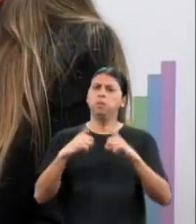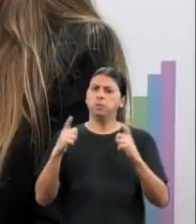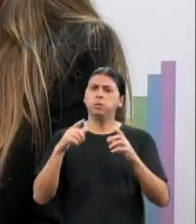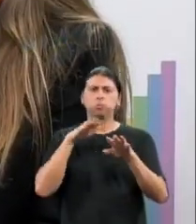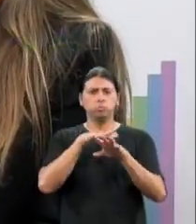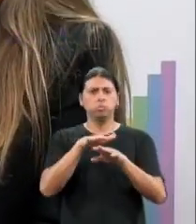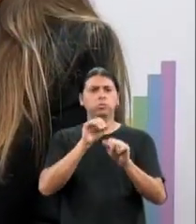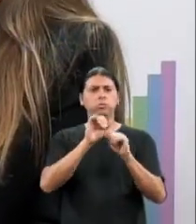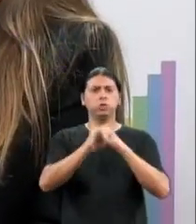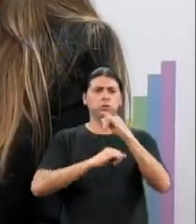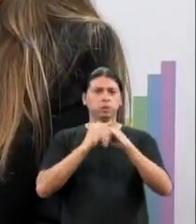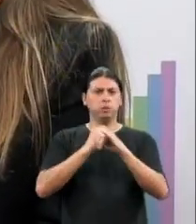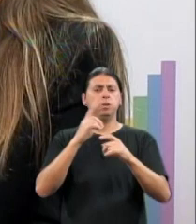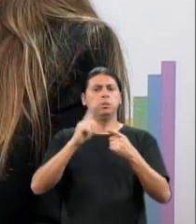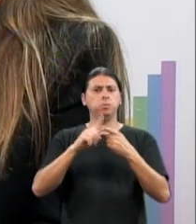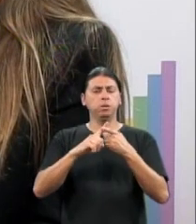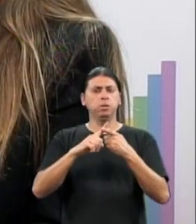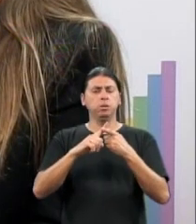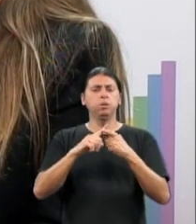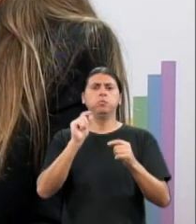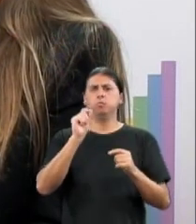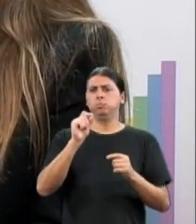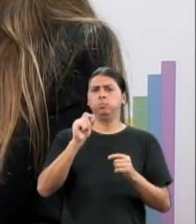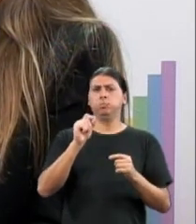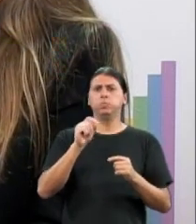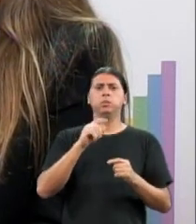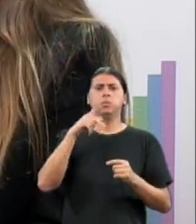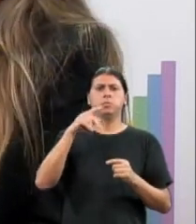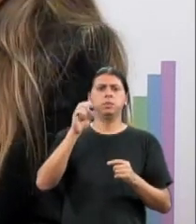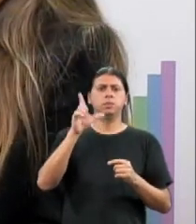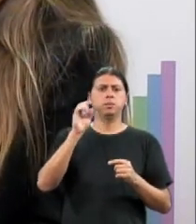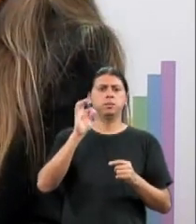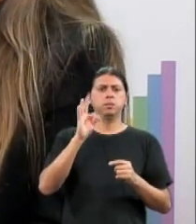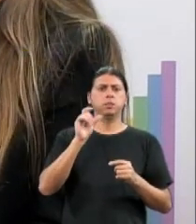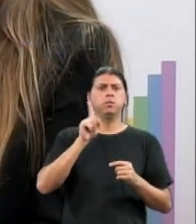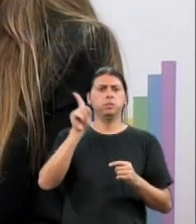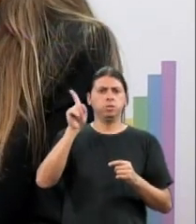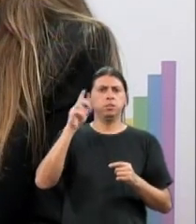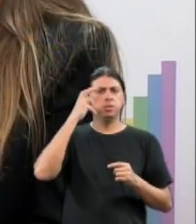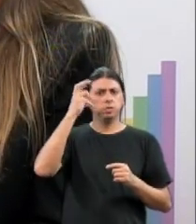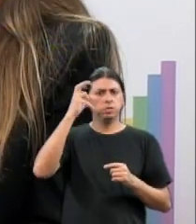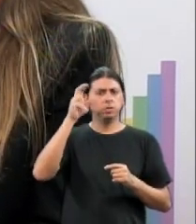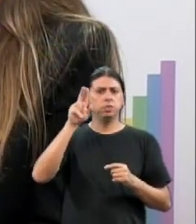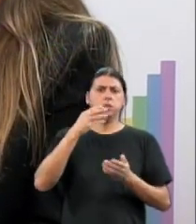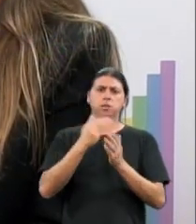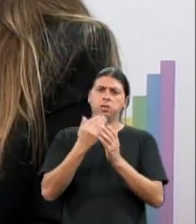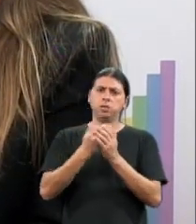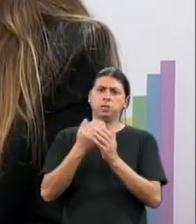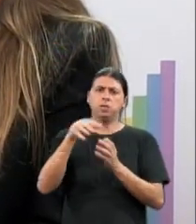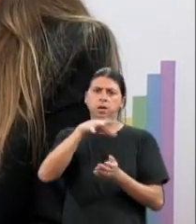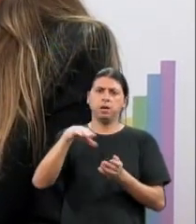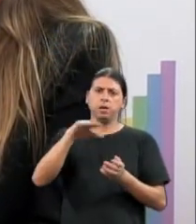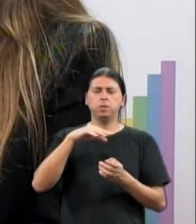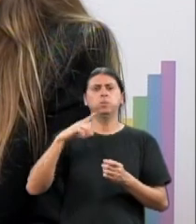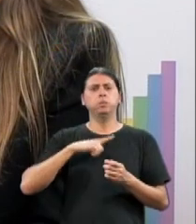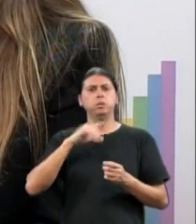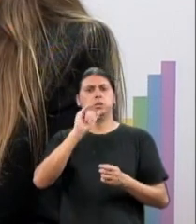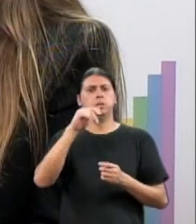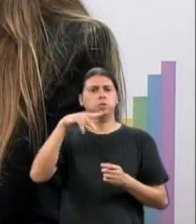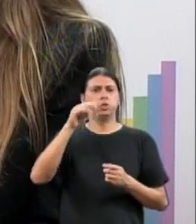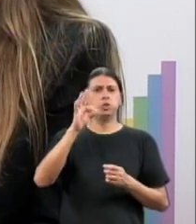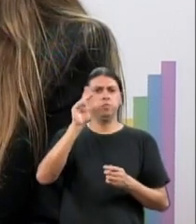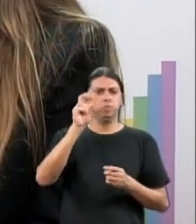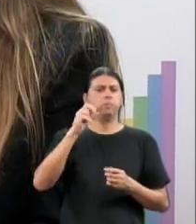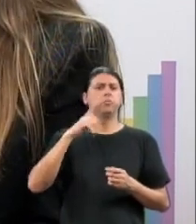inclusão digital. Prens, que é um estudioso grande da área, que ele mesmo ressignificou a ideia de nativo digital, onde